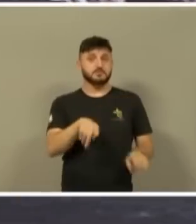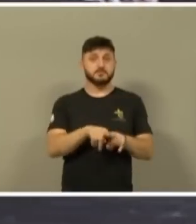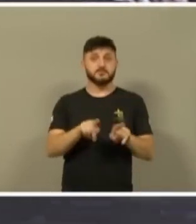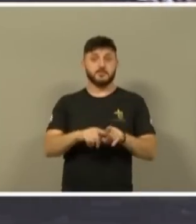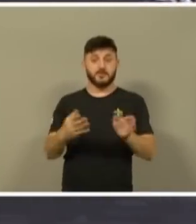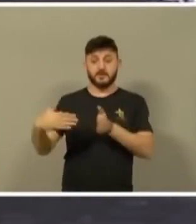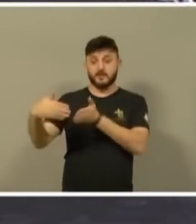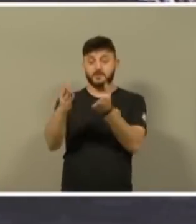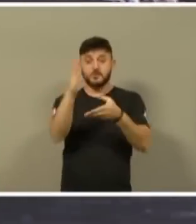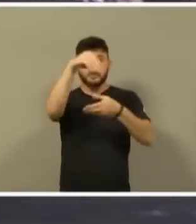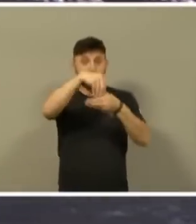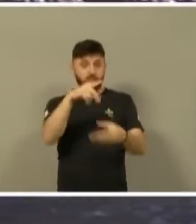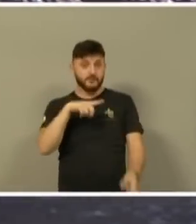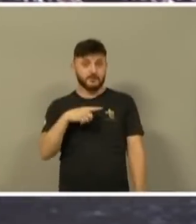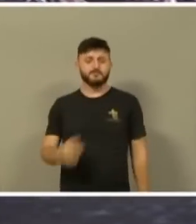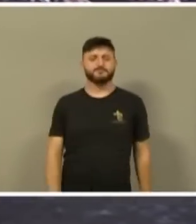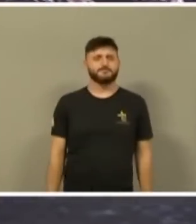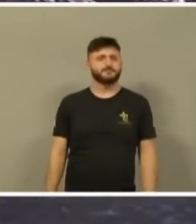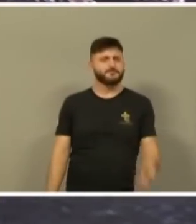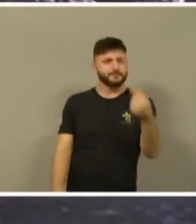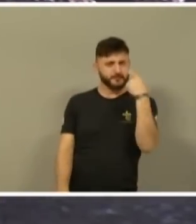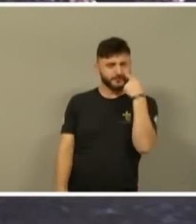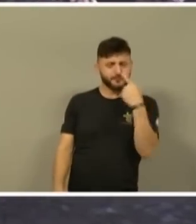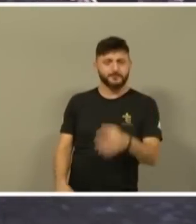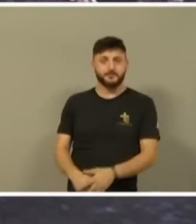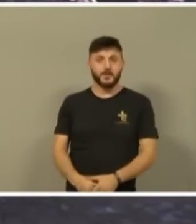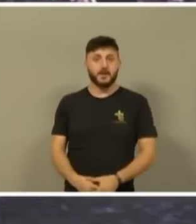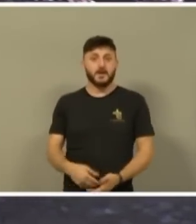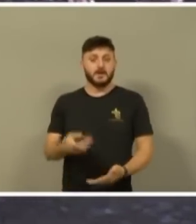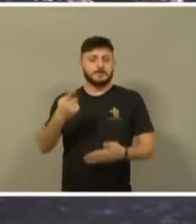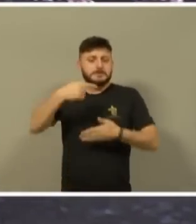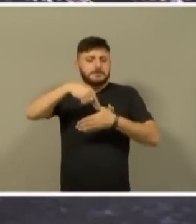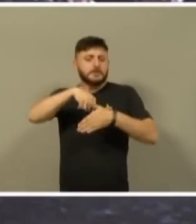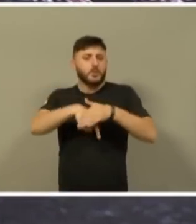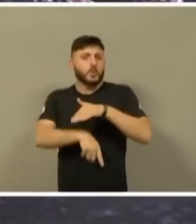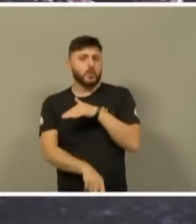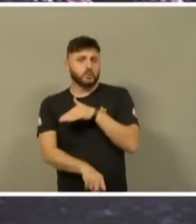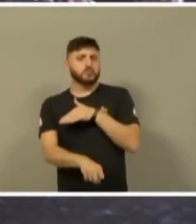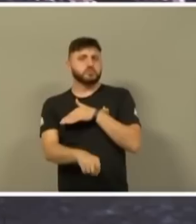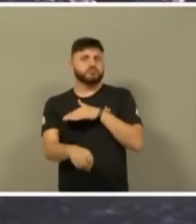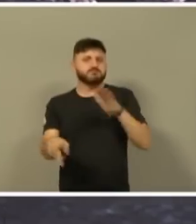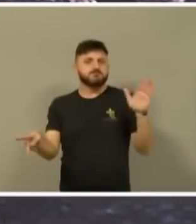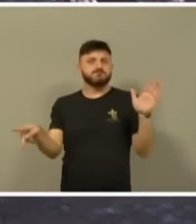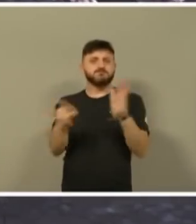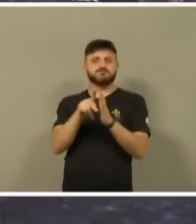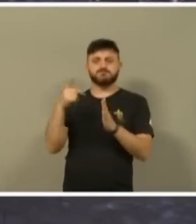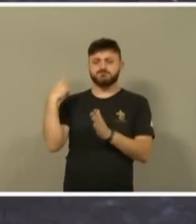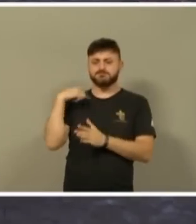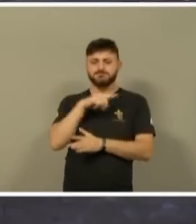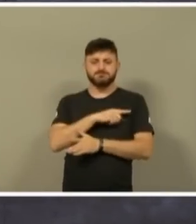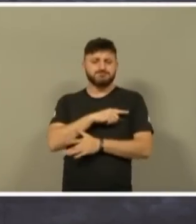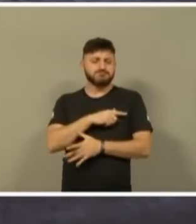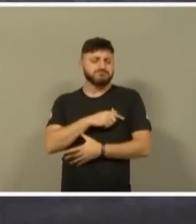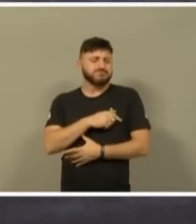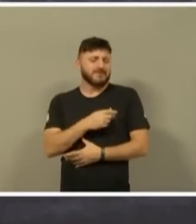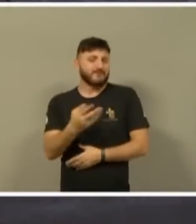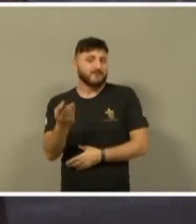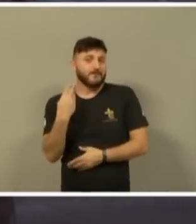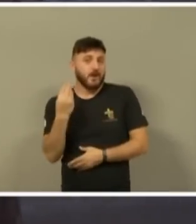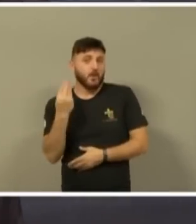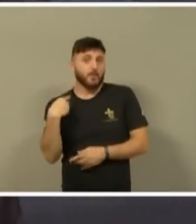interno. Vejamos, mergulhar na nossa miséria para